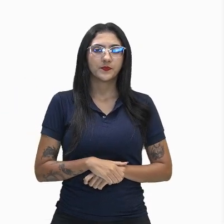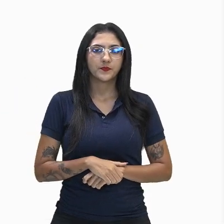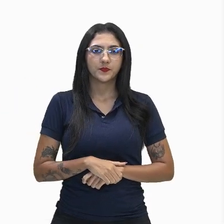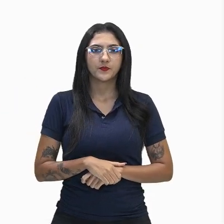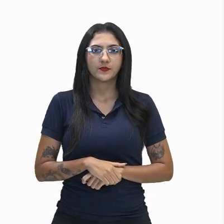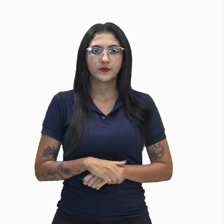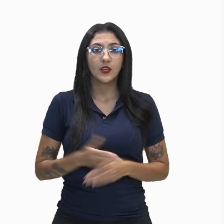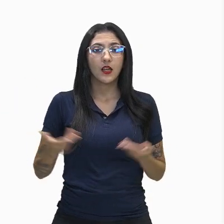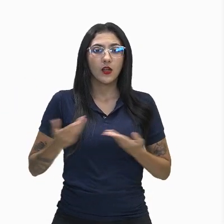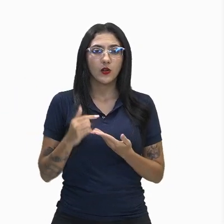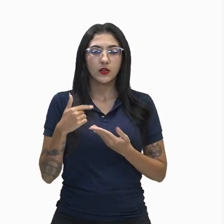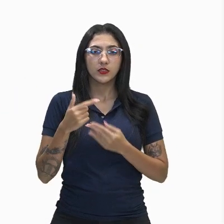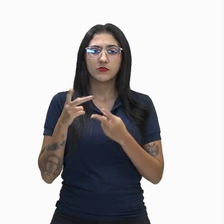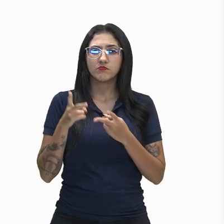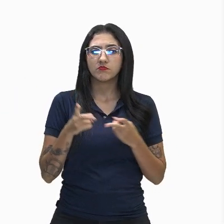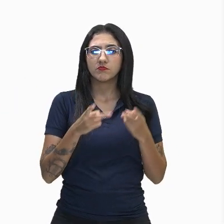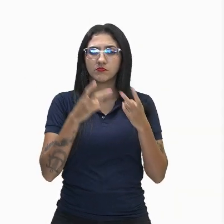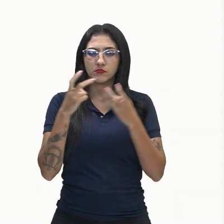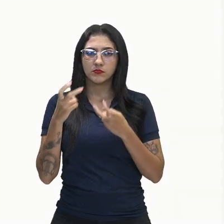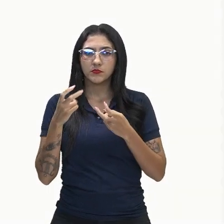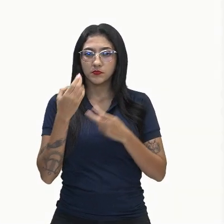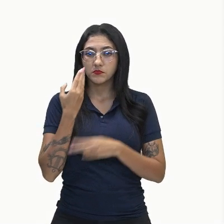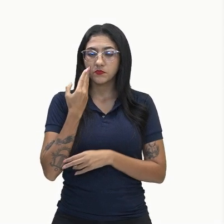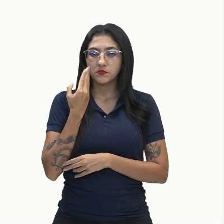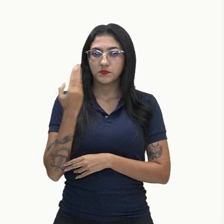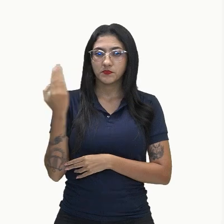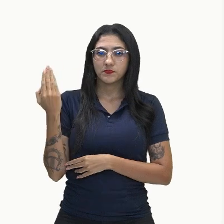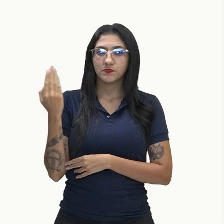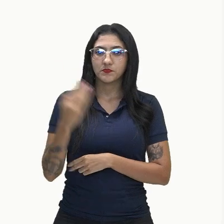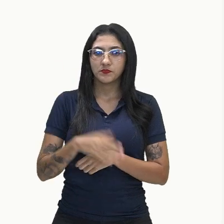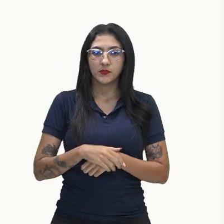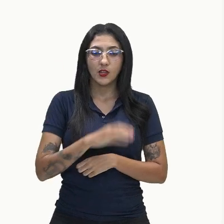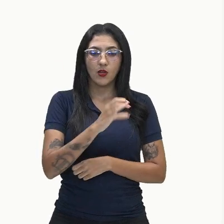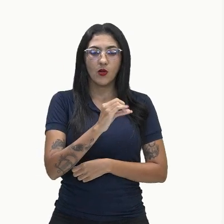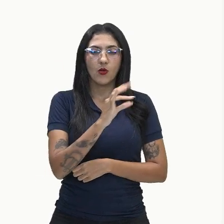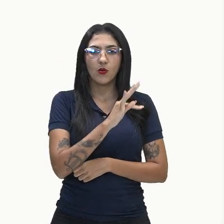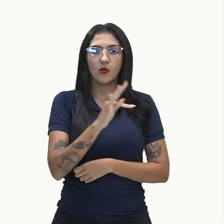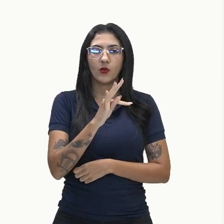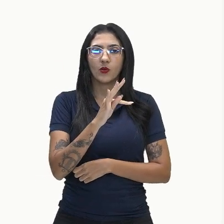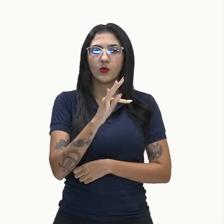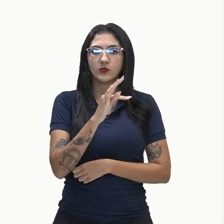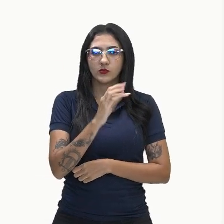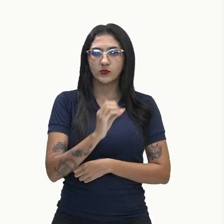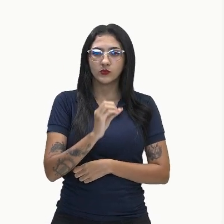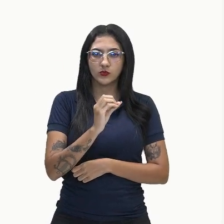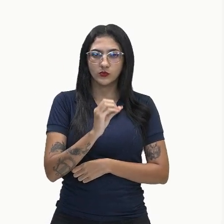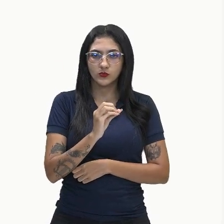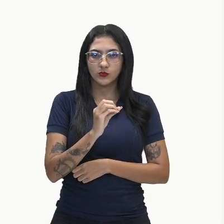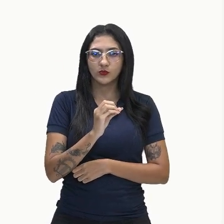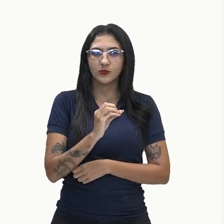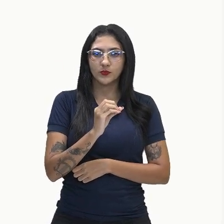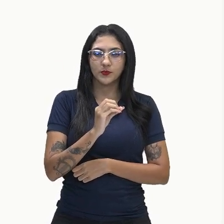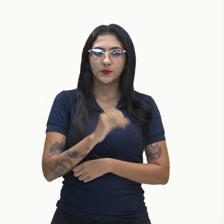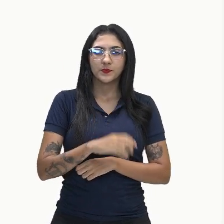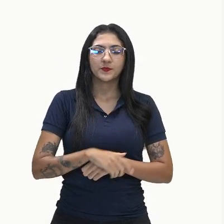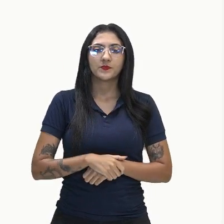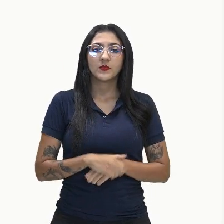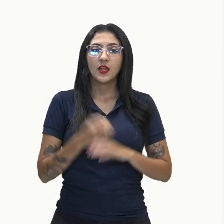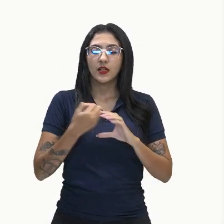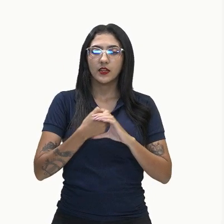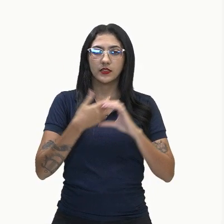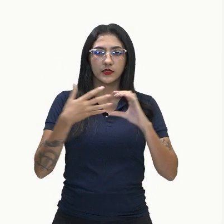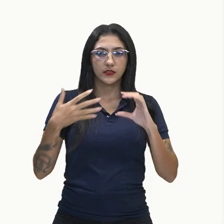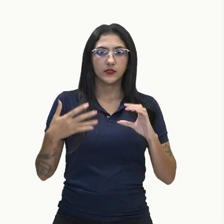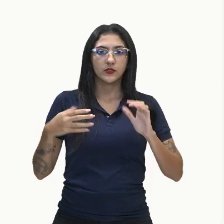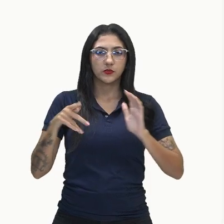aqui à nossa esquerda nós temos o motor de Otto, nós temos o motor de Otto, as características do motor